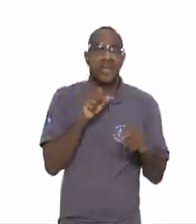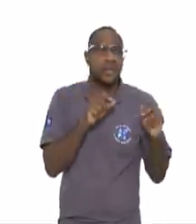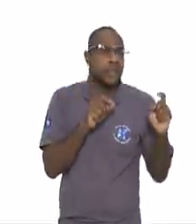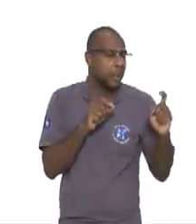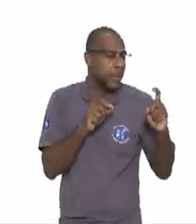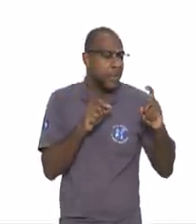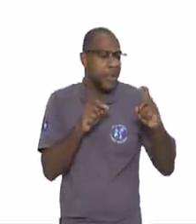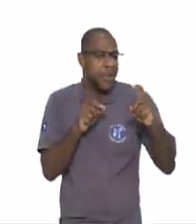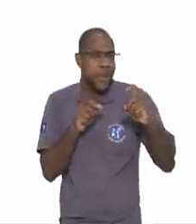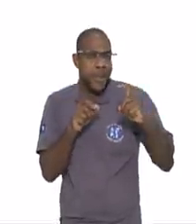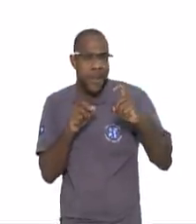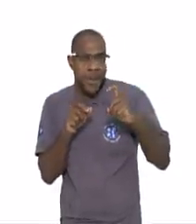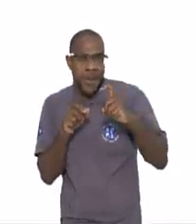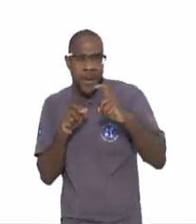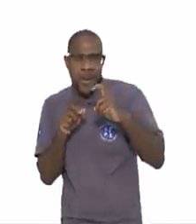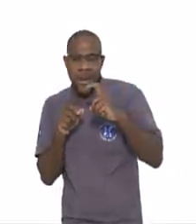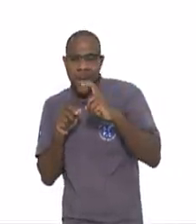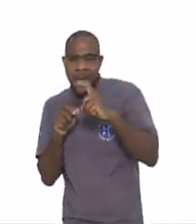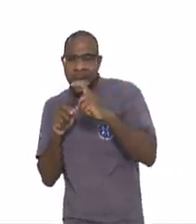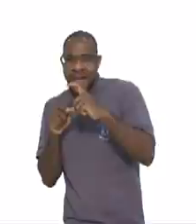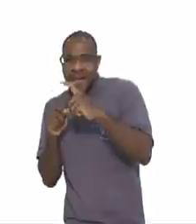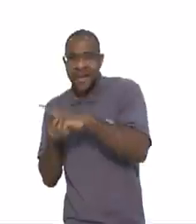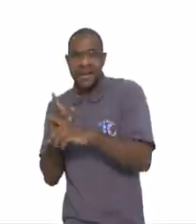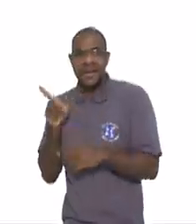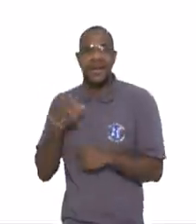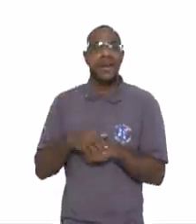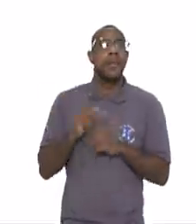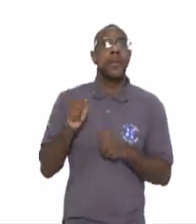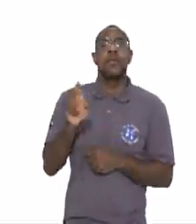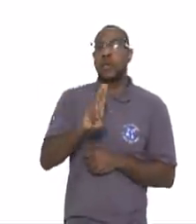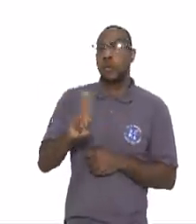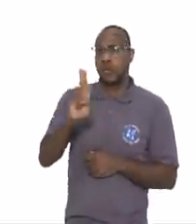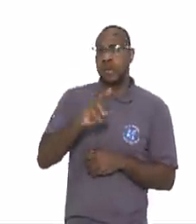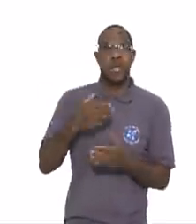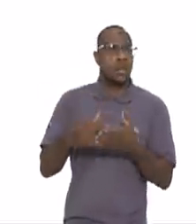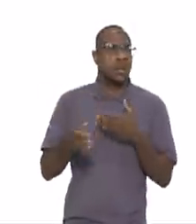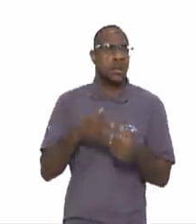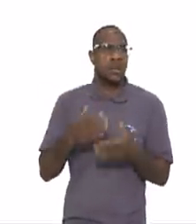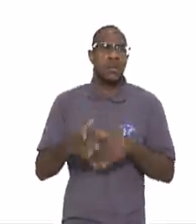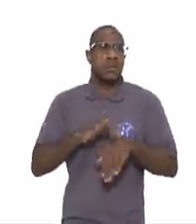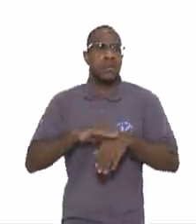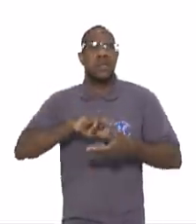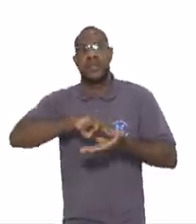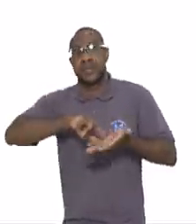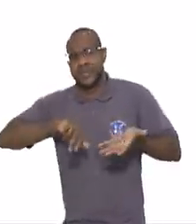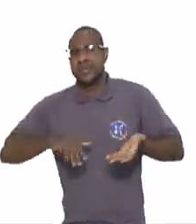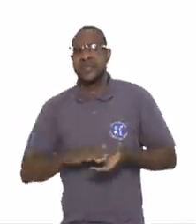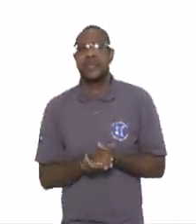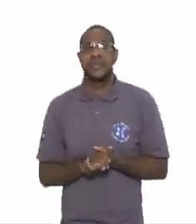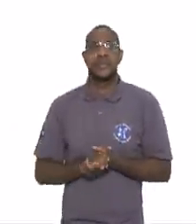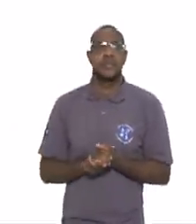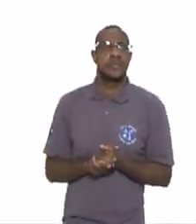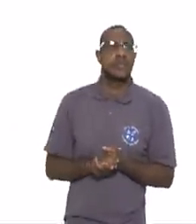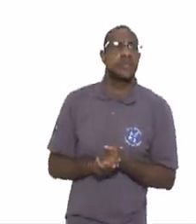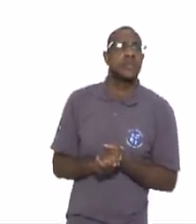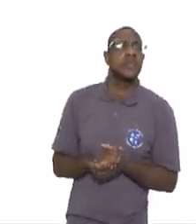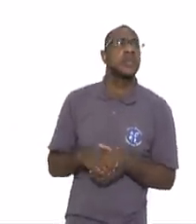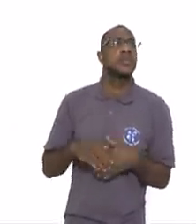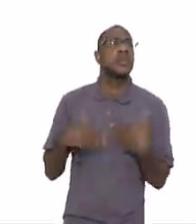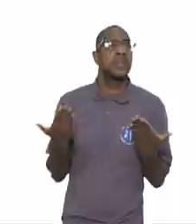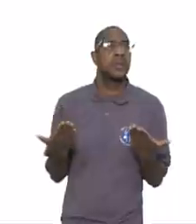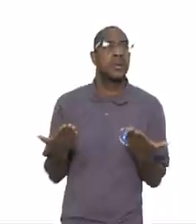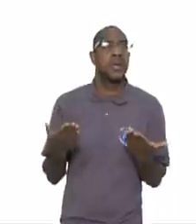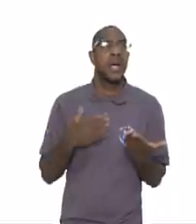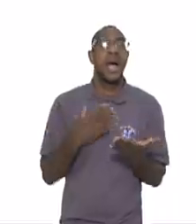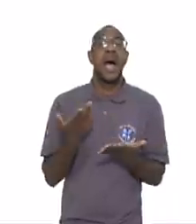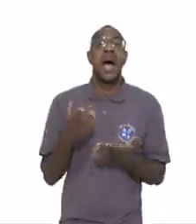lá e repara o gene que foi mutado. Isso aqui, por exemplo, pode ser usado para várias doenças que aparecem, entre elas a hemofilia, que a gente comentou já nas aulas, né? Então, a